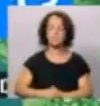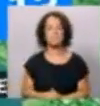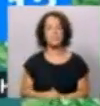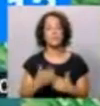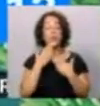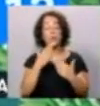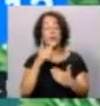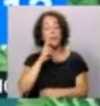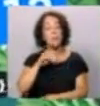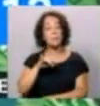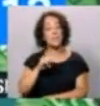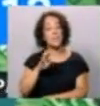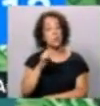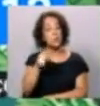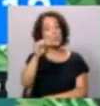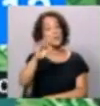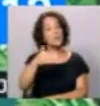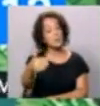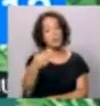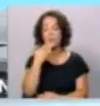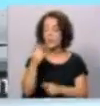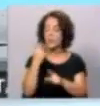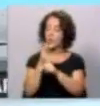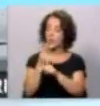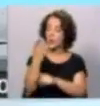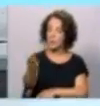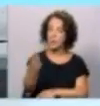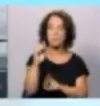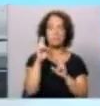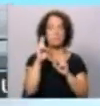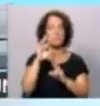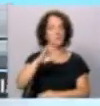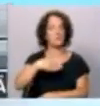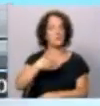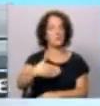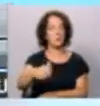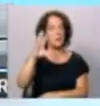Obrigada, Maria João. Bom fim de semana. Igualmente, ficamos com essa perspectiva também de bom tempo para o fim de semana, mais para sábado.